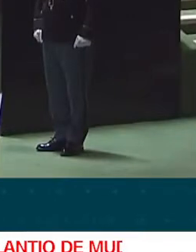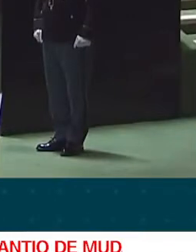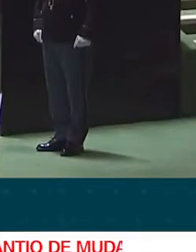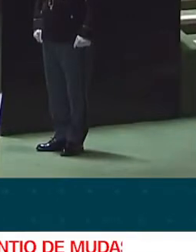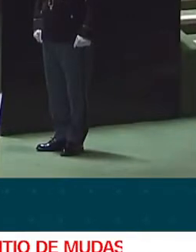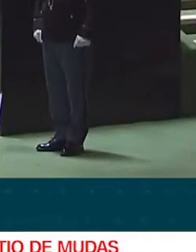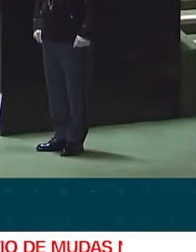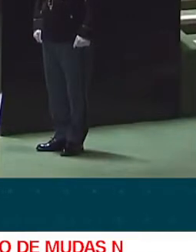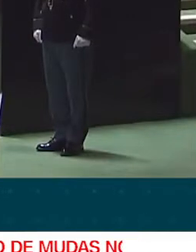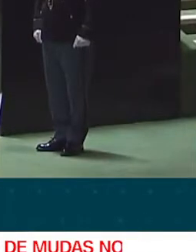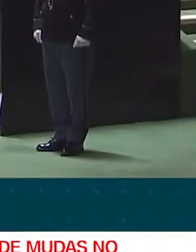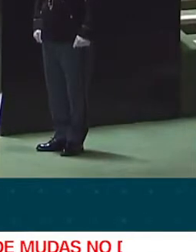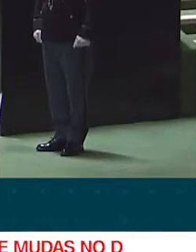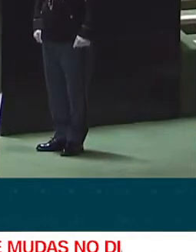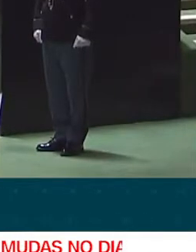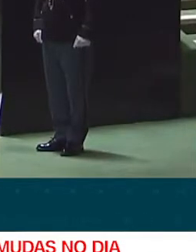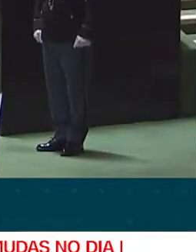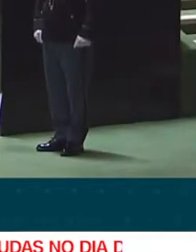Okay.